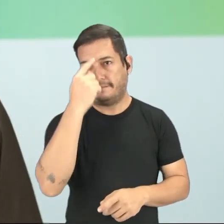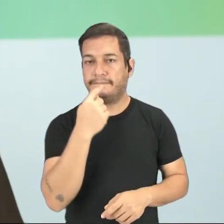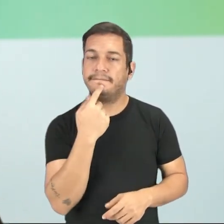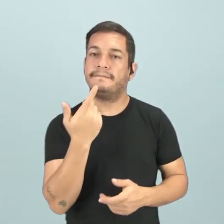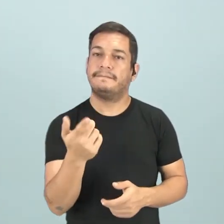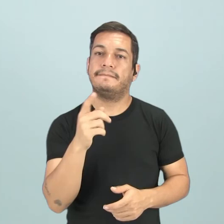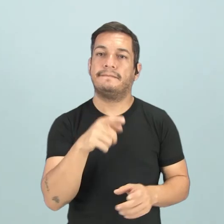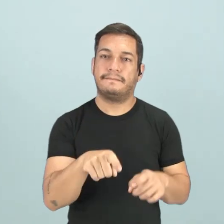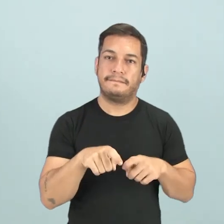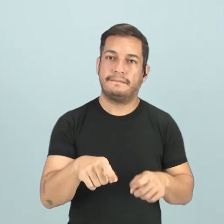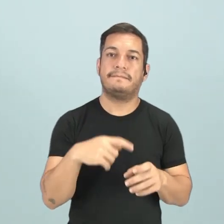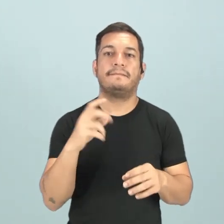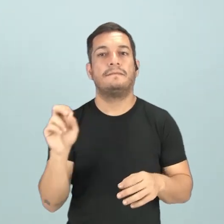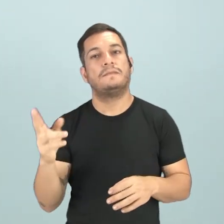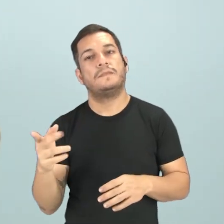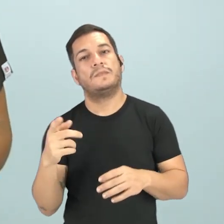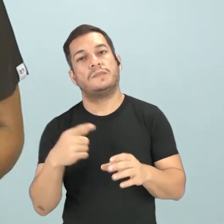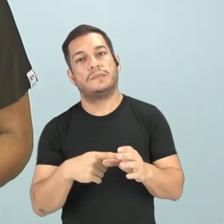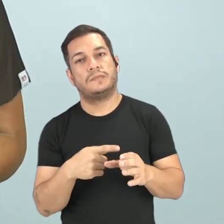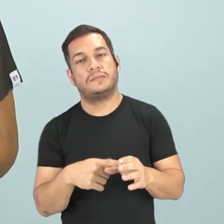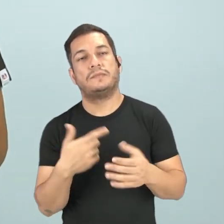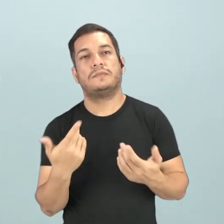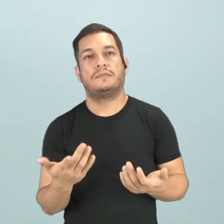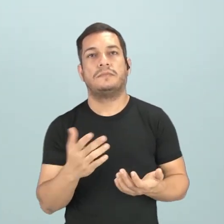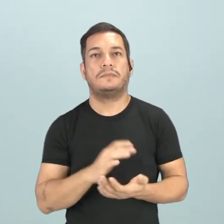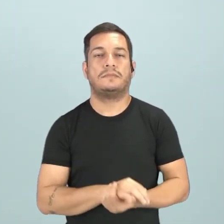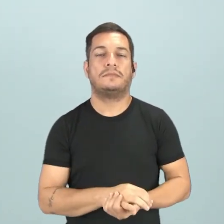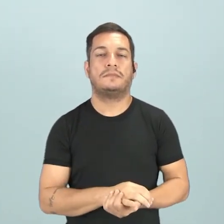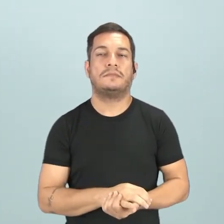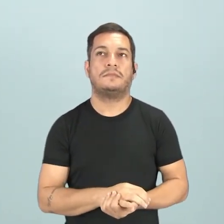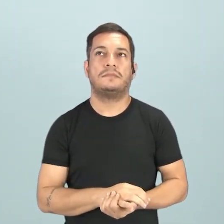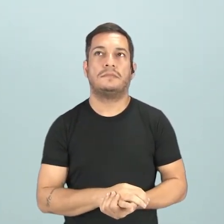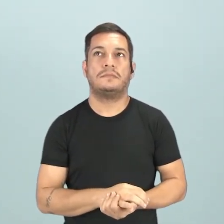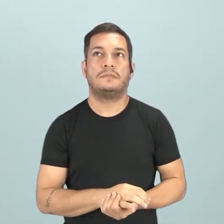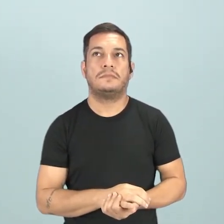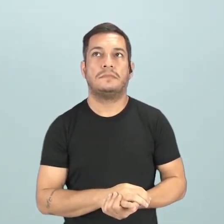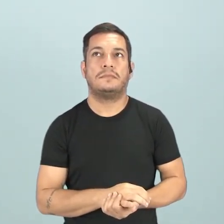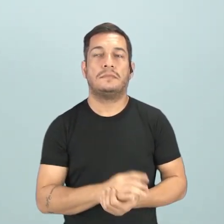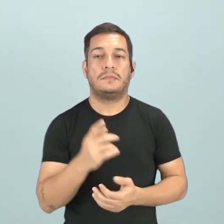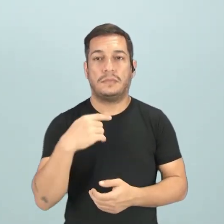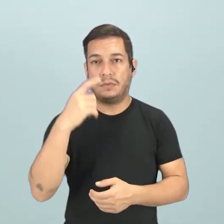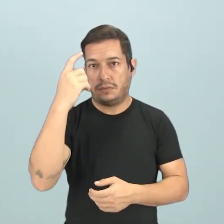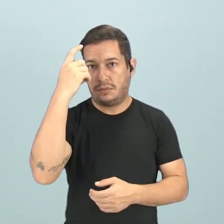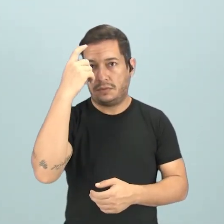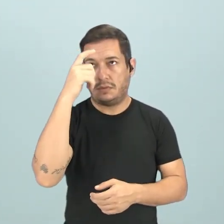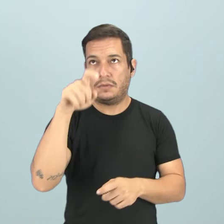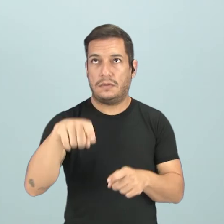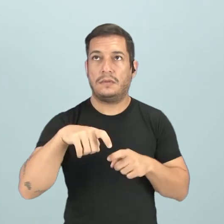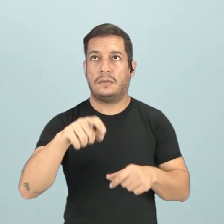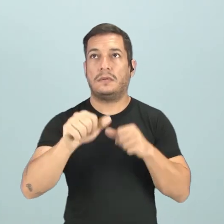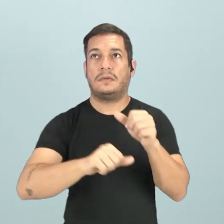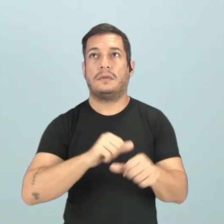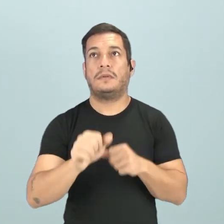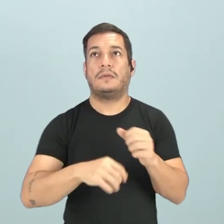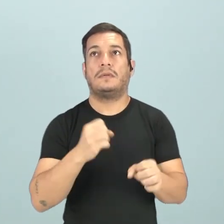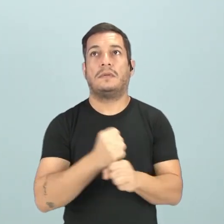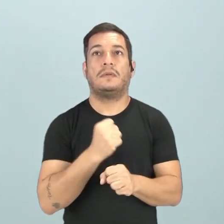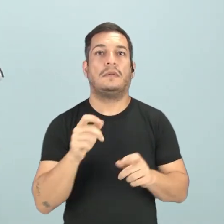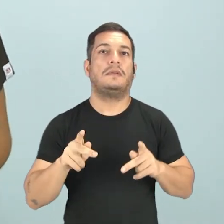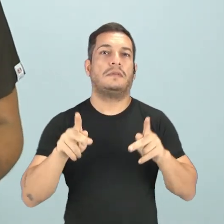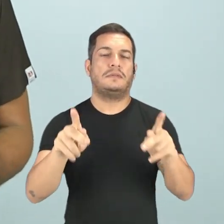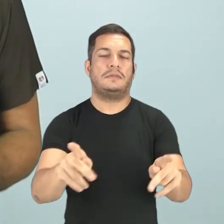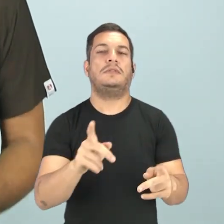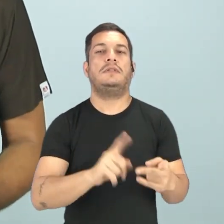seja ela uma paisagem rural ou seja ela uma paisagem urbana. A paisagem rural ela é transformada, modificada em construção de pontes,